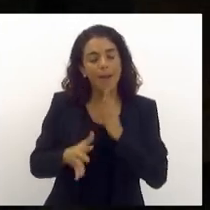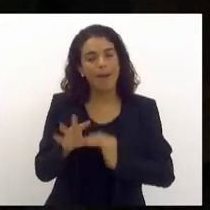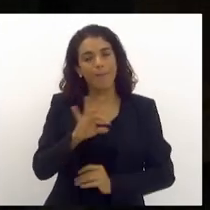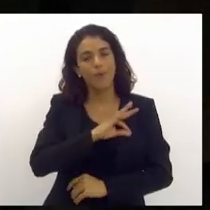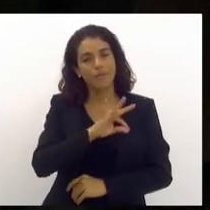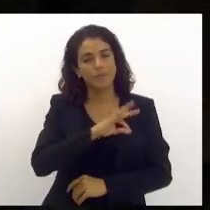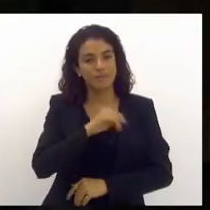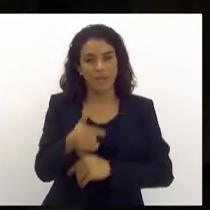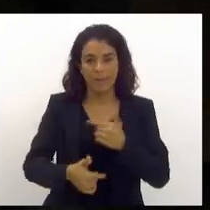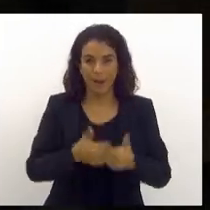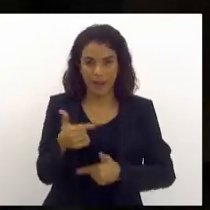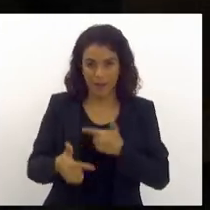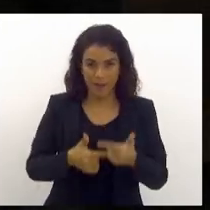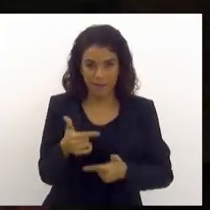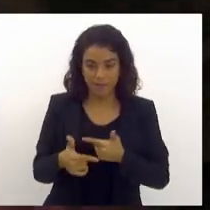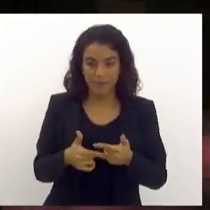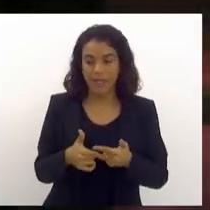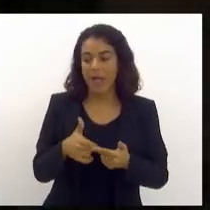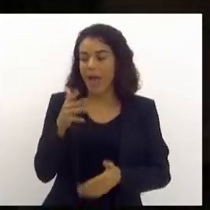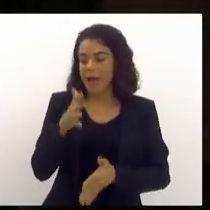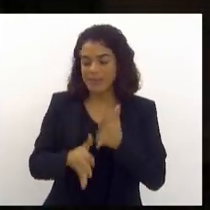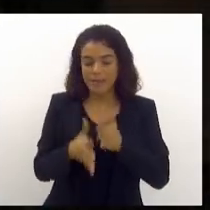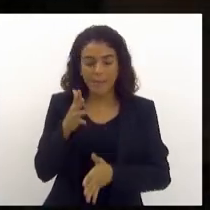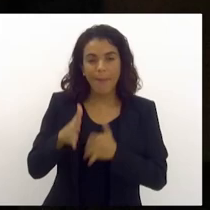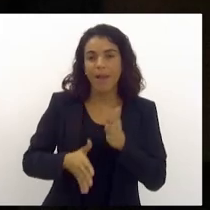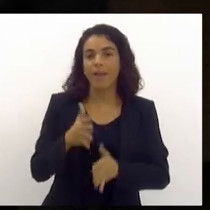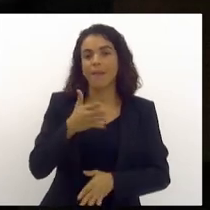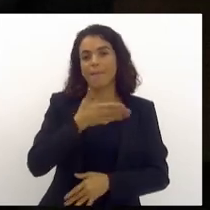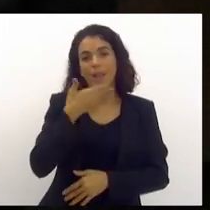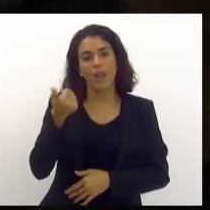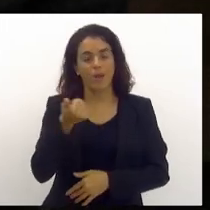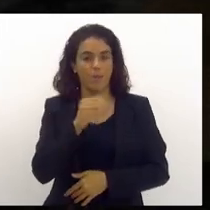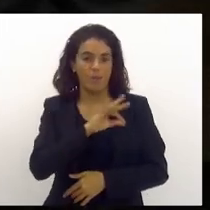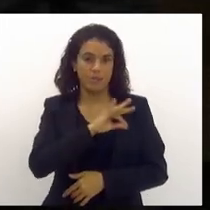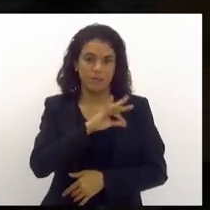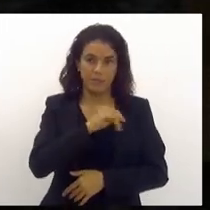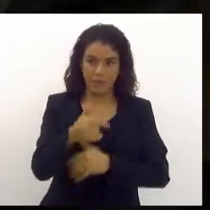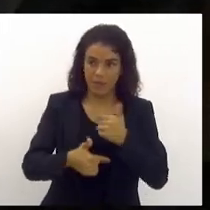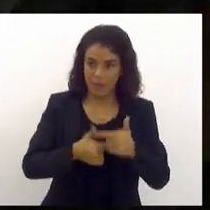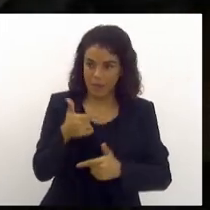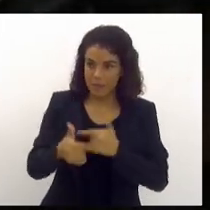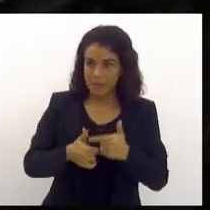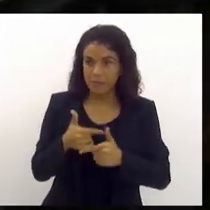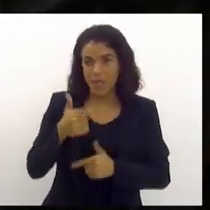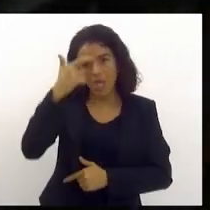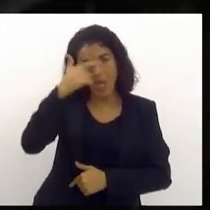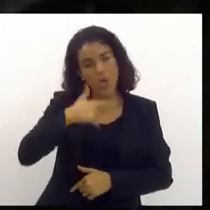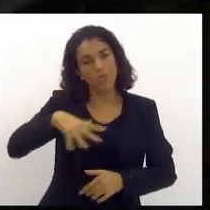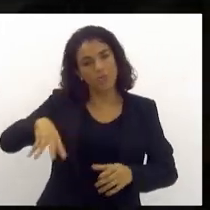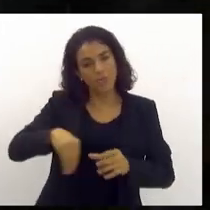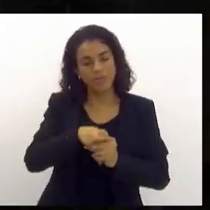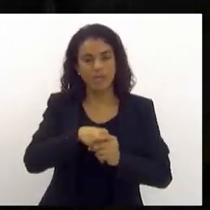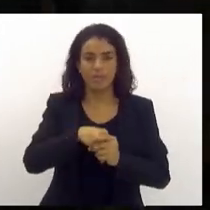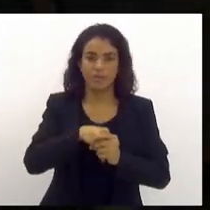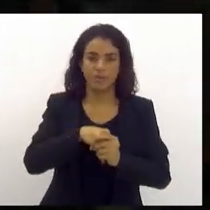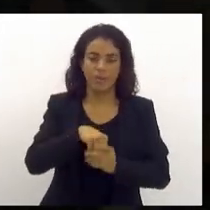a trabalhar. Impede a melhor polícia do mundo, não tenho dúvida, porque pertenço a essa corporação, como a Polícia